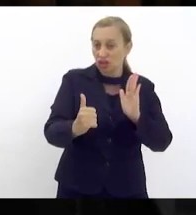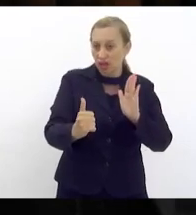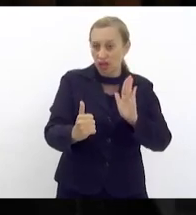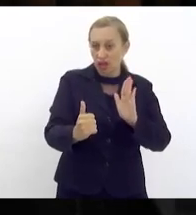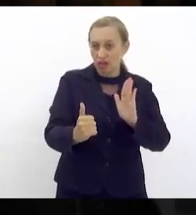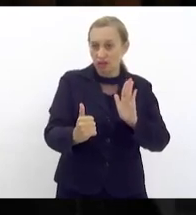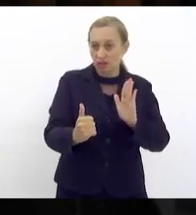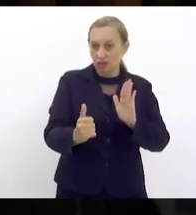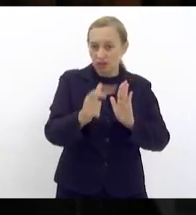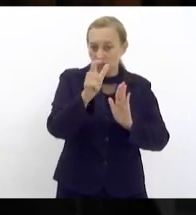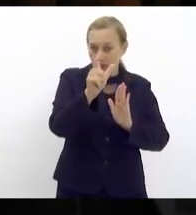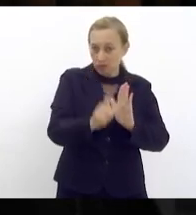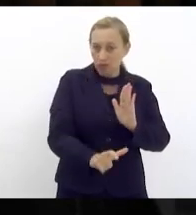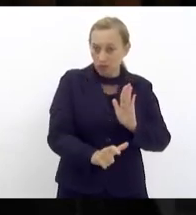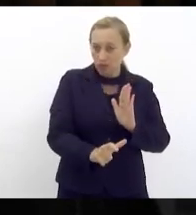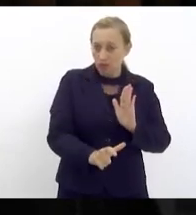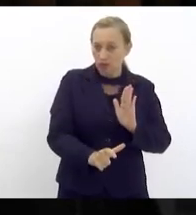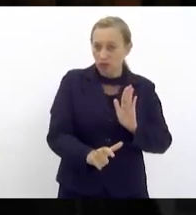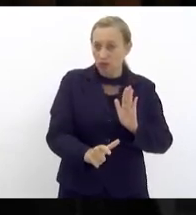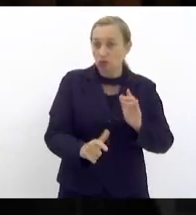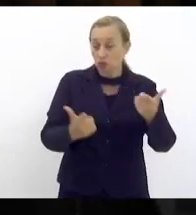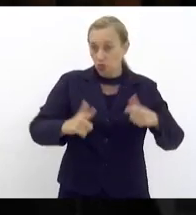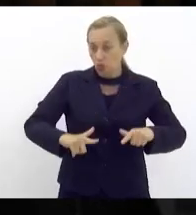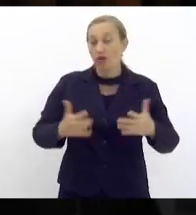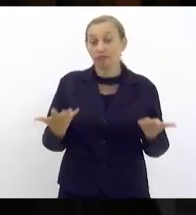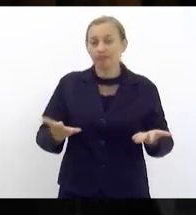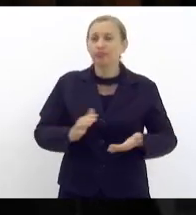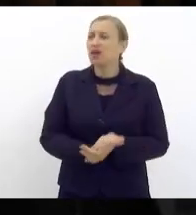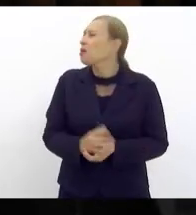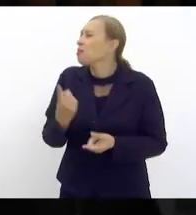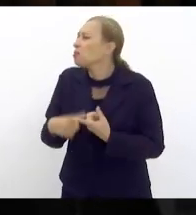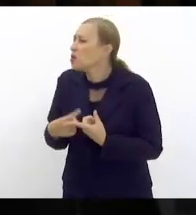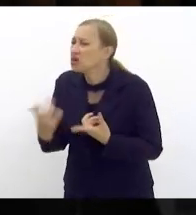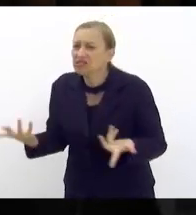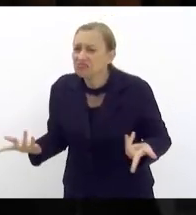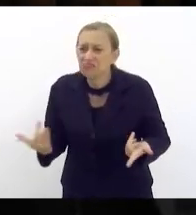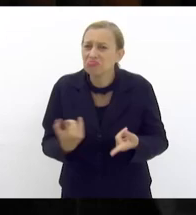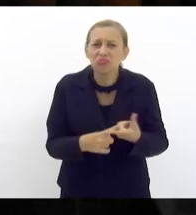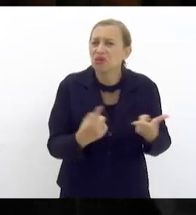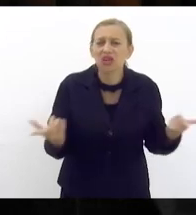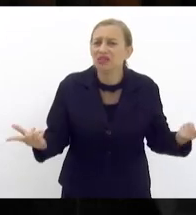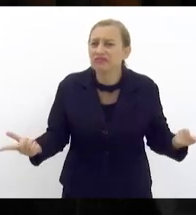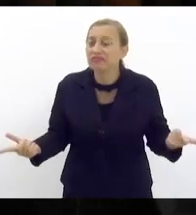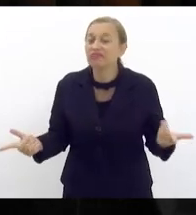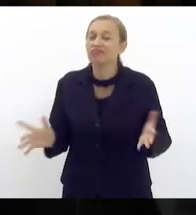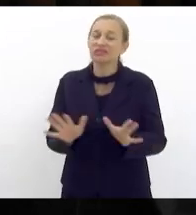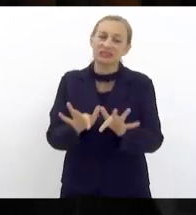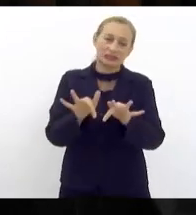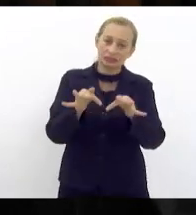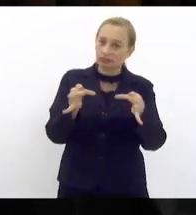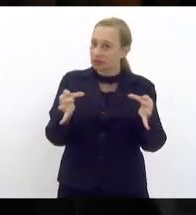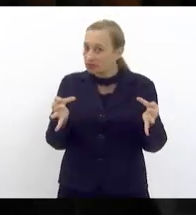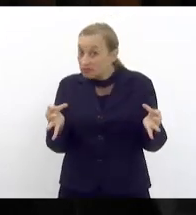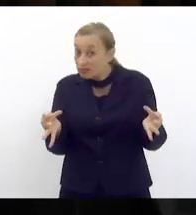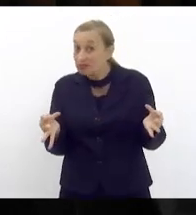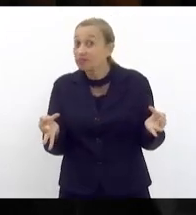do recinto por que isso porque simplesmente